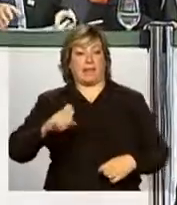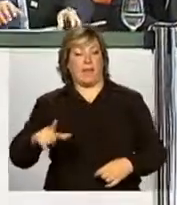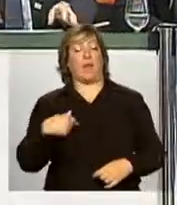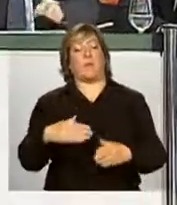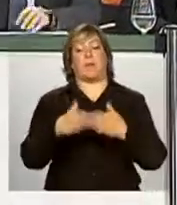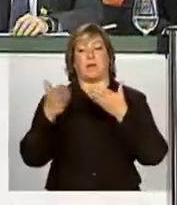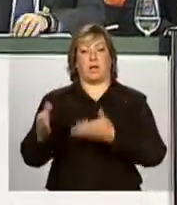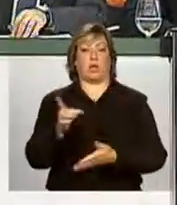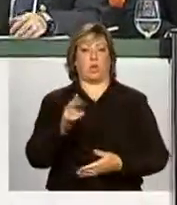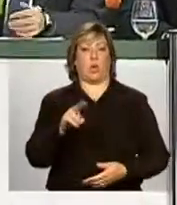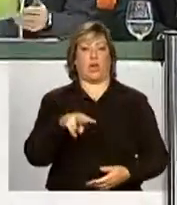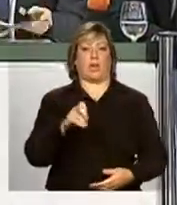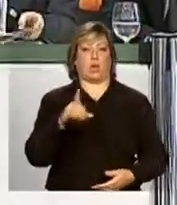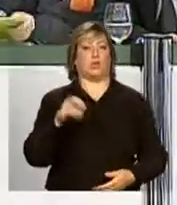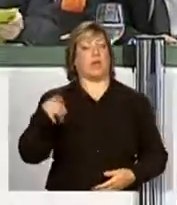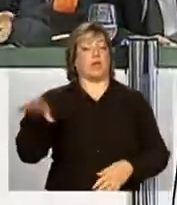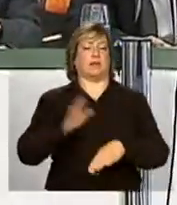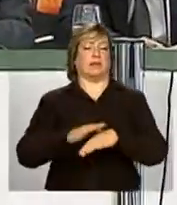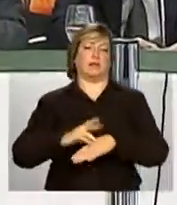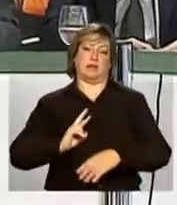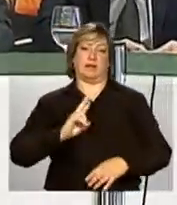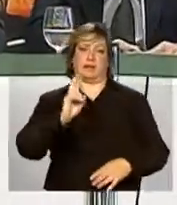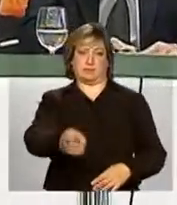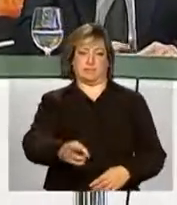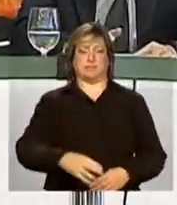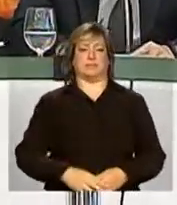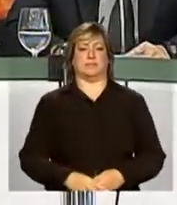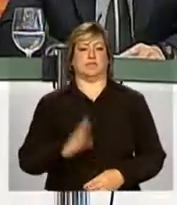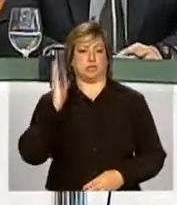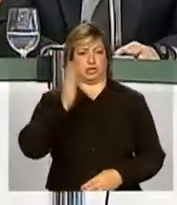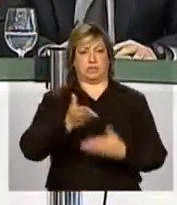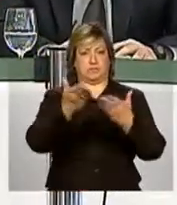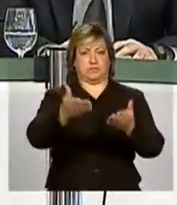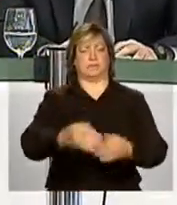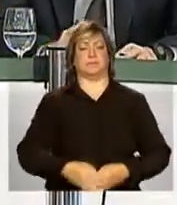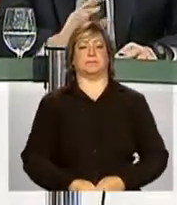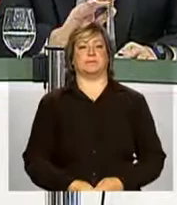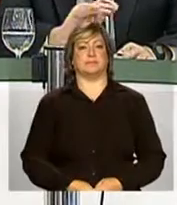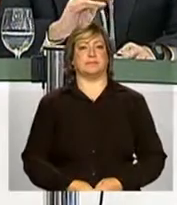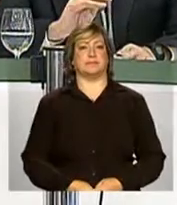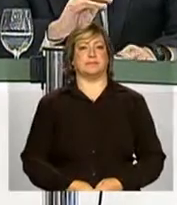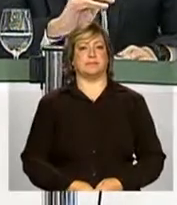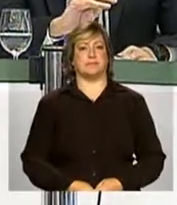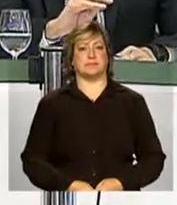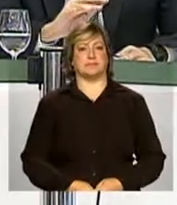ao Dr. Nelson Rubina que responda diretamente a sua pergunta.